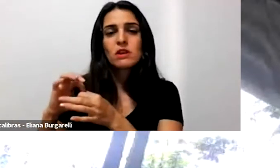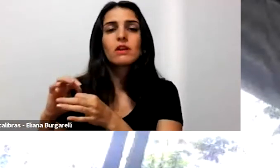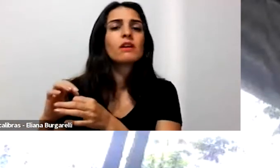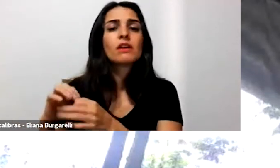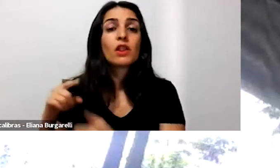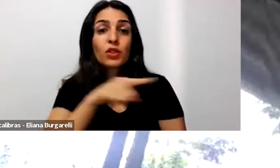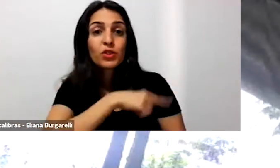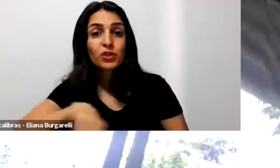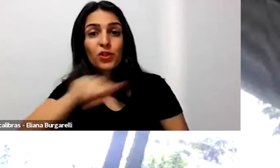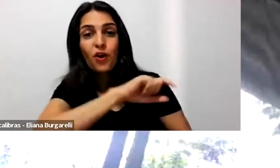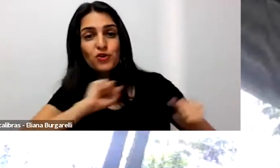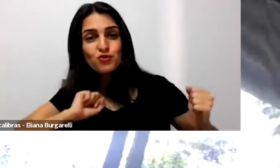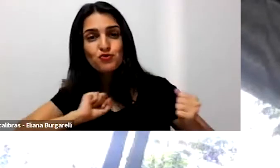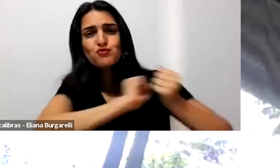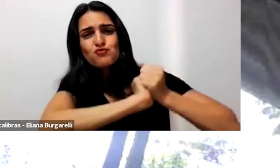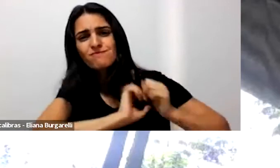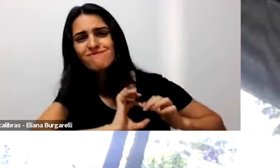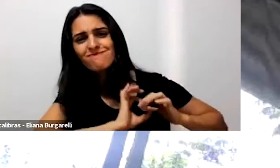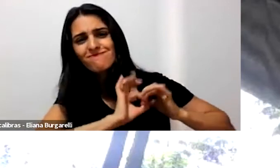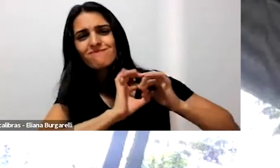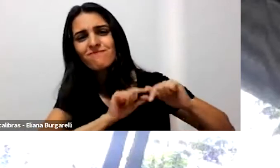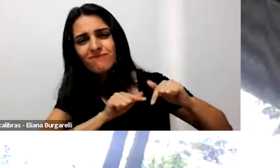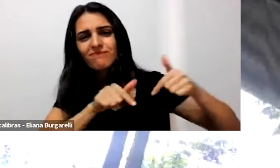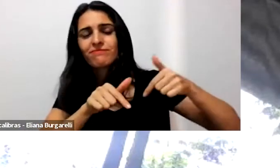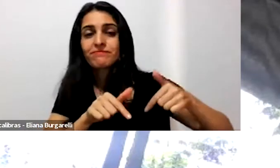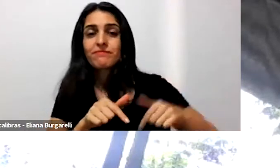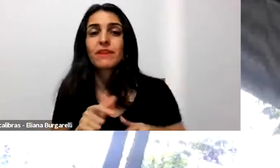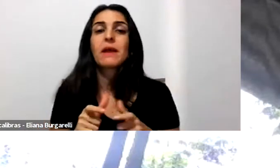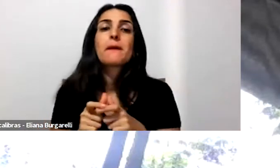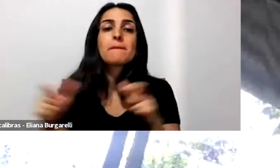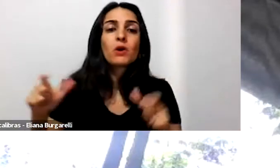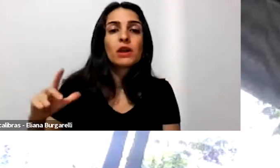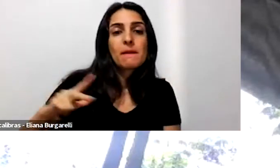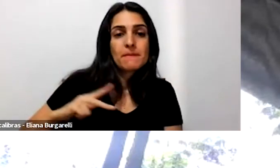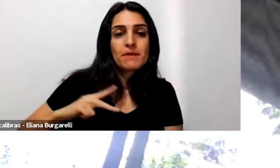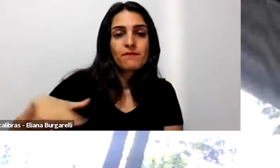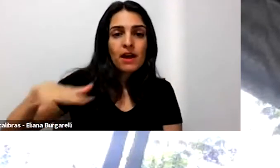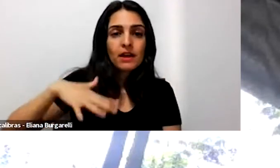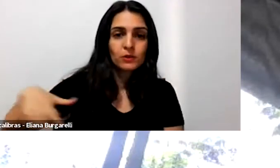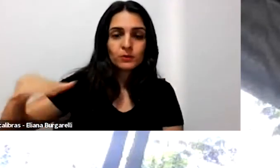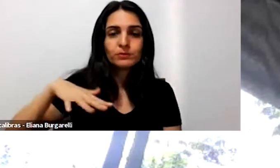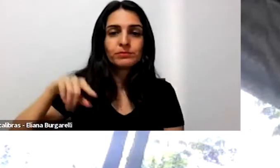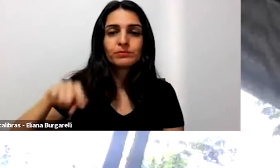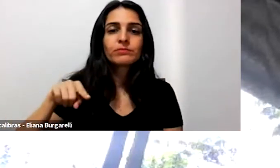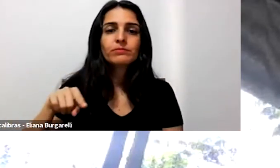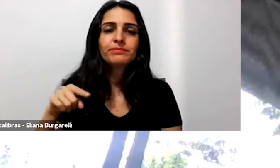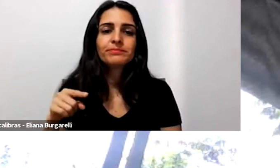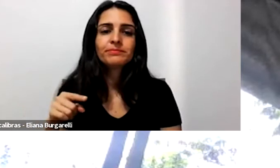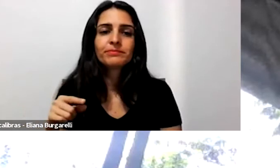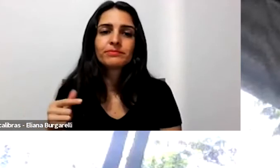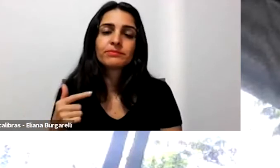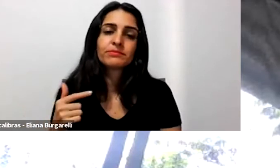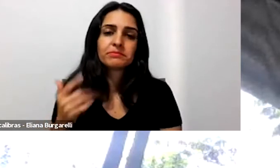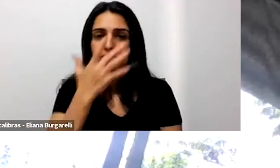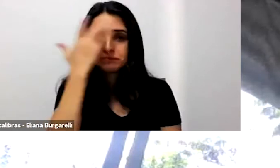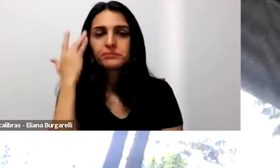futuro. E nesse criar o futuro, se tem algo que o governo Bolsonaro e o presidente Bolsonaro nos fez, foi